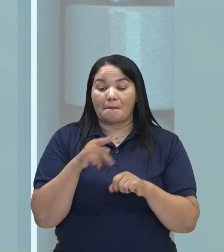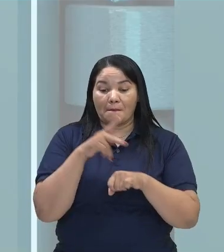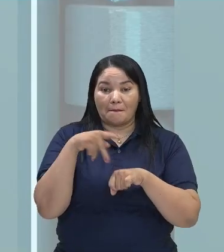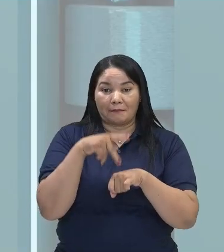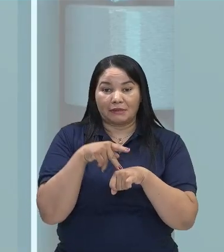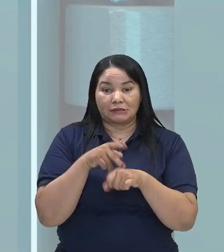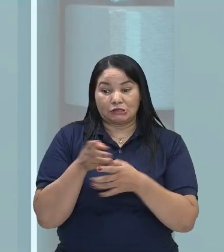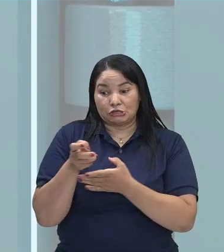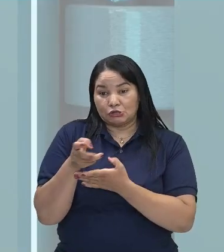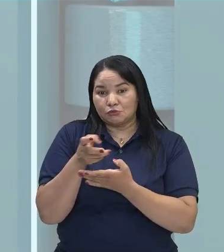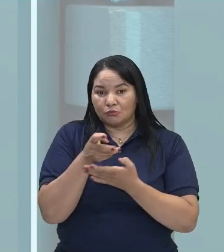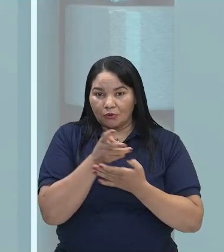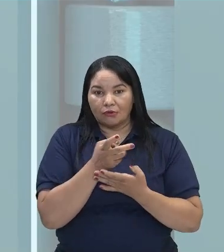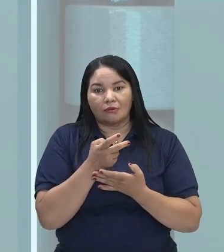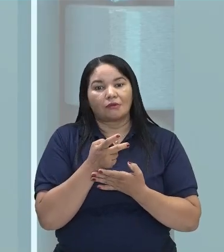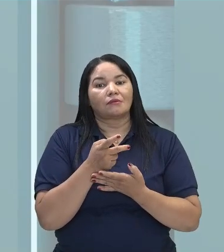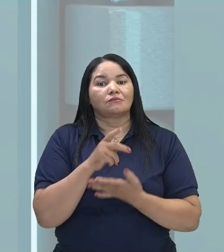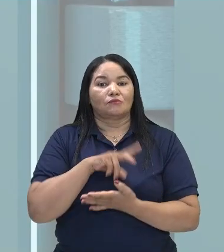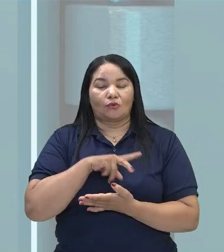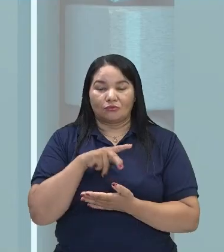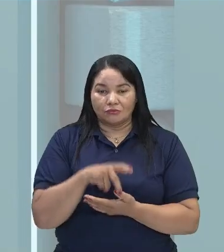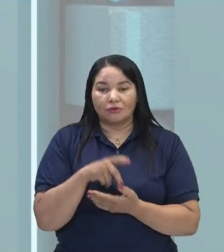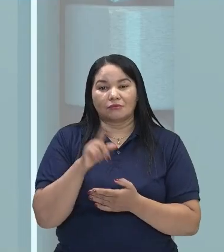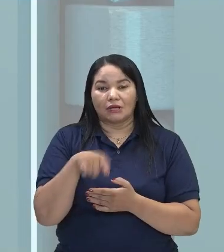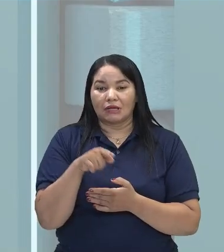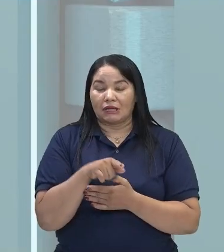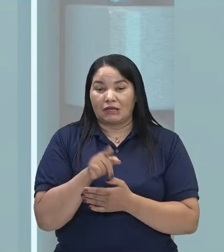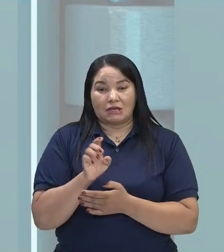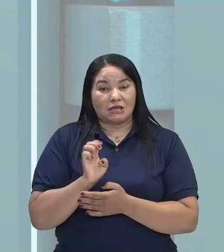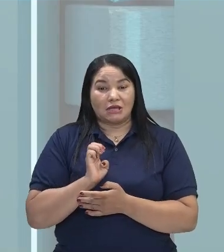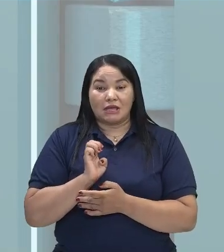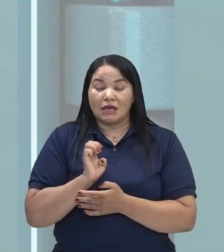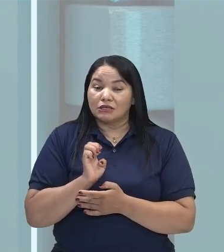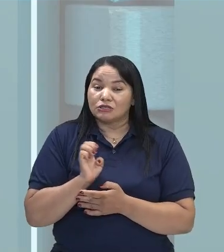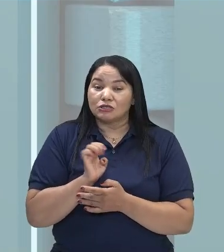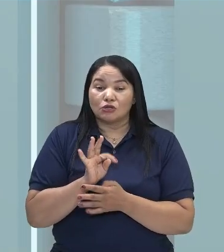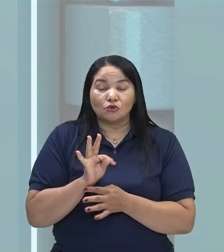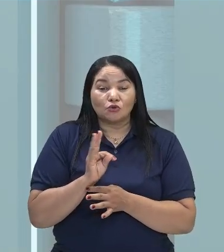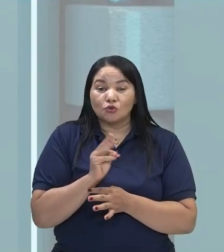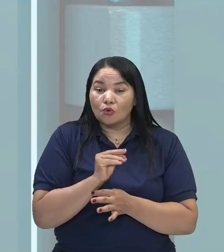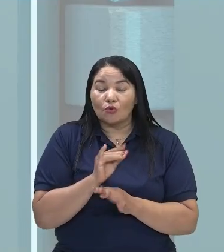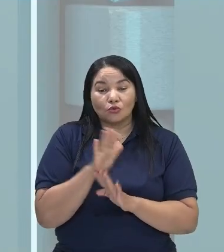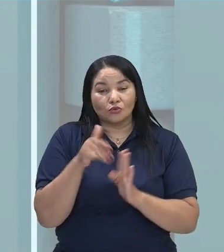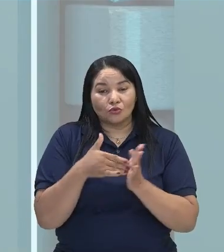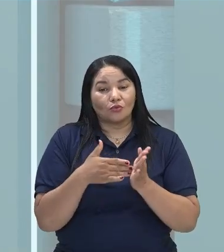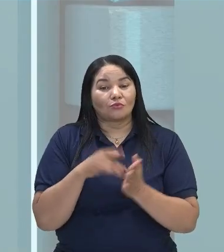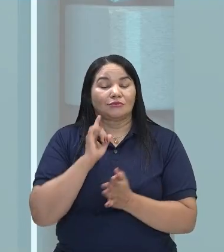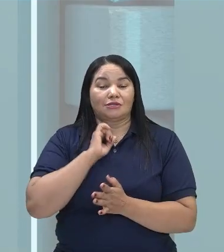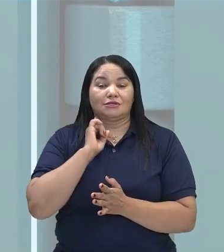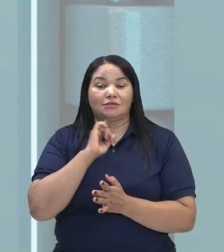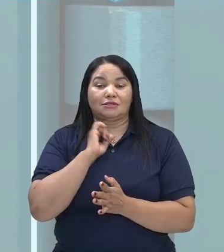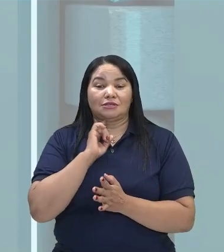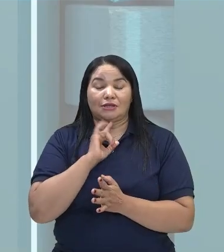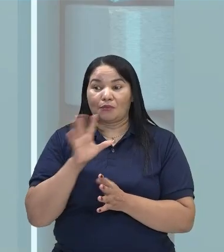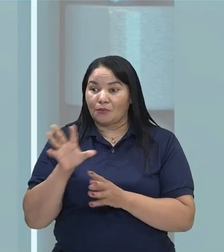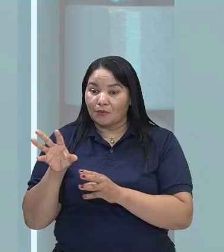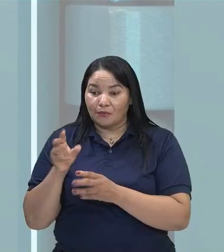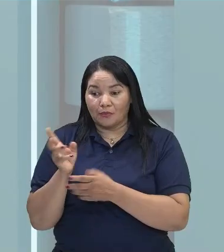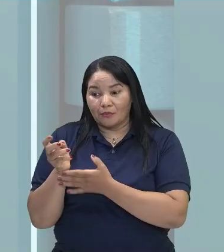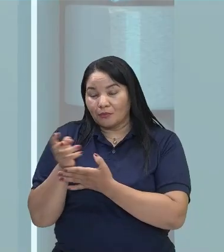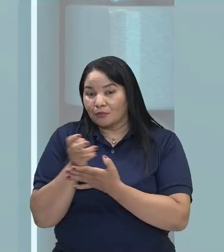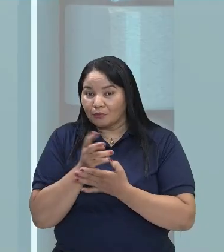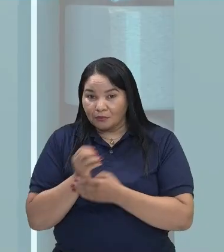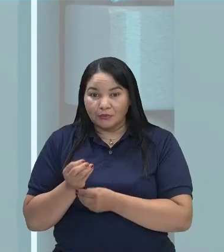por Portugal, né? Tanto é que todas as riquezas de Minas Gerais eram mandado para lá. Então, tudo que era sustentado